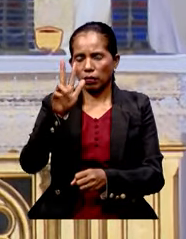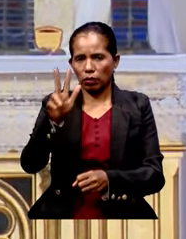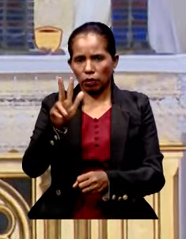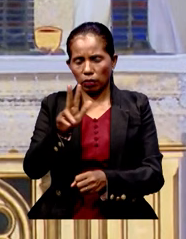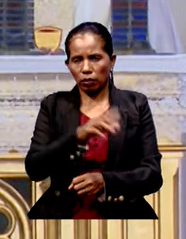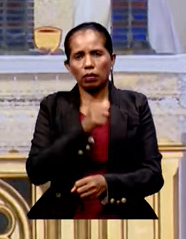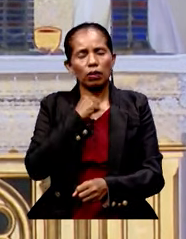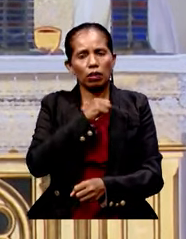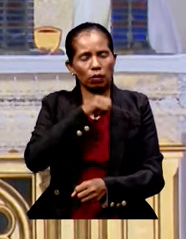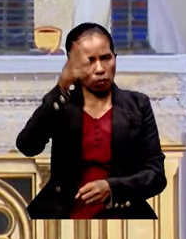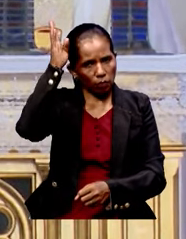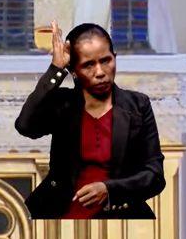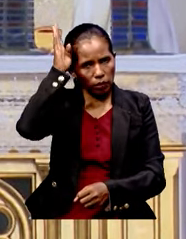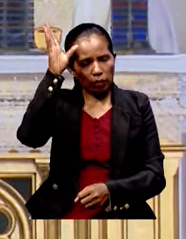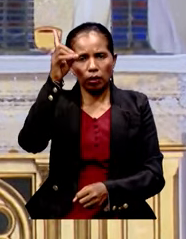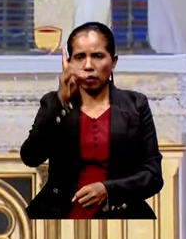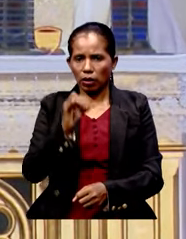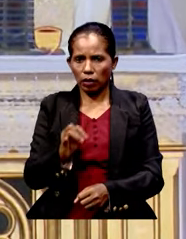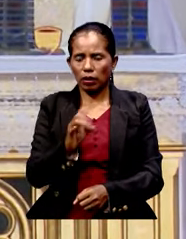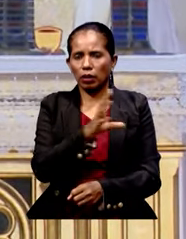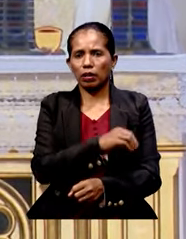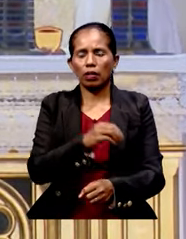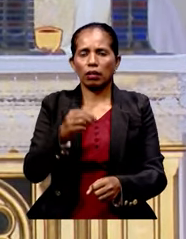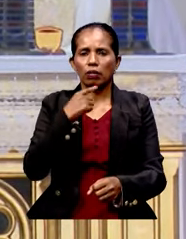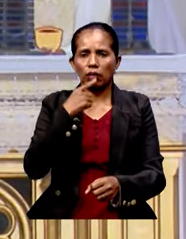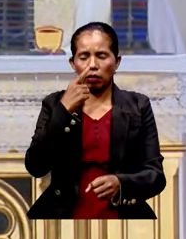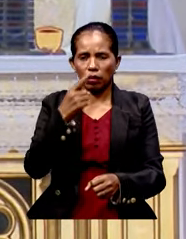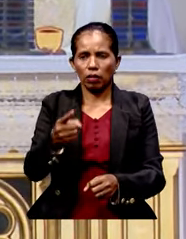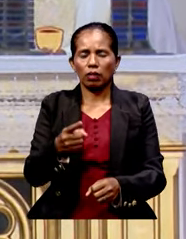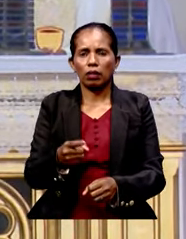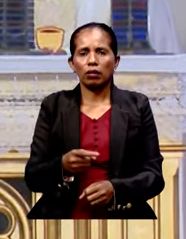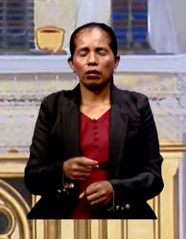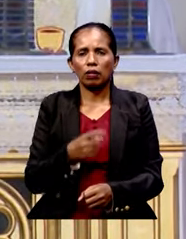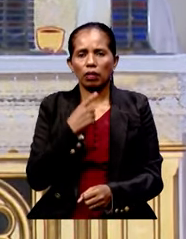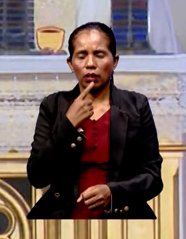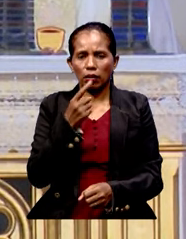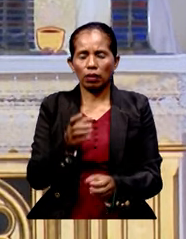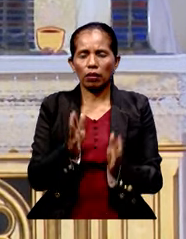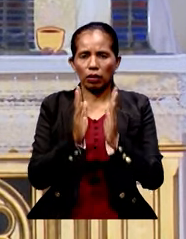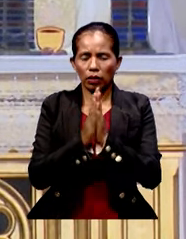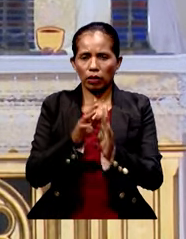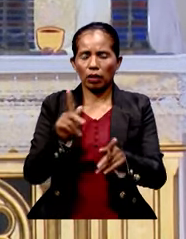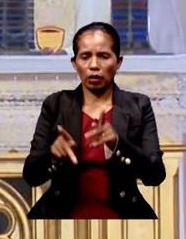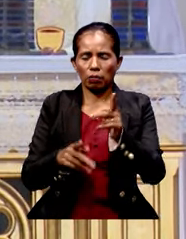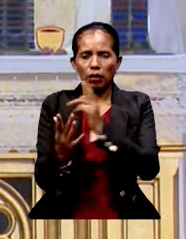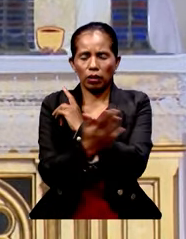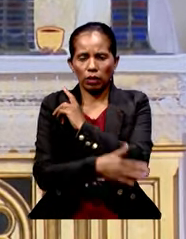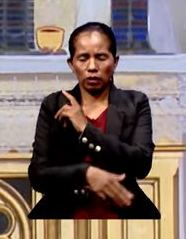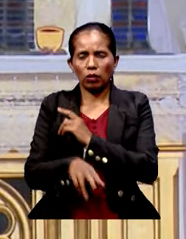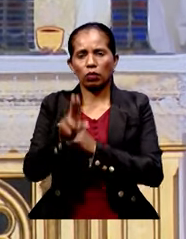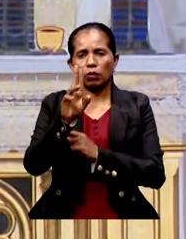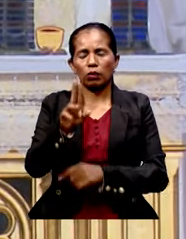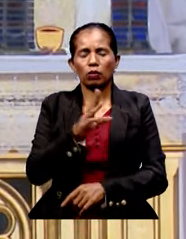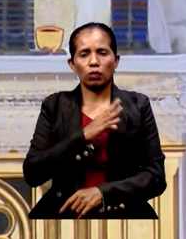arcebispo arquidiocese metropolita de li dom virgilio cardeal do carmo da silva mos haroham ba povo e a nação ucraina